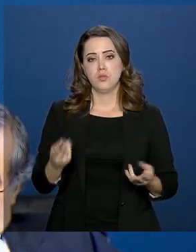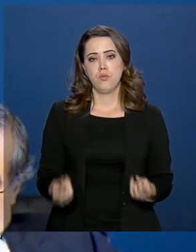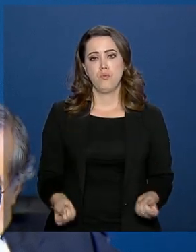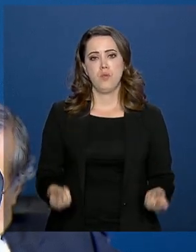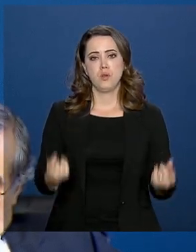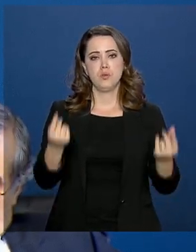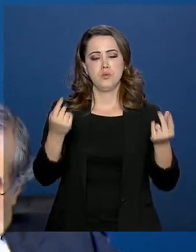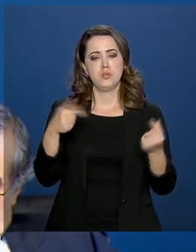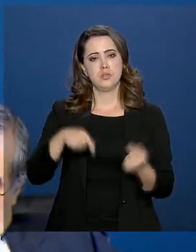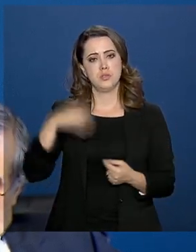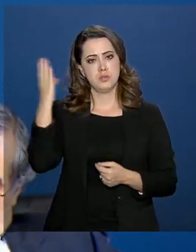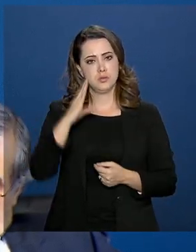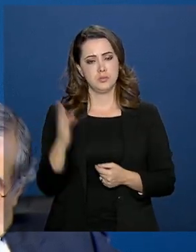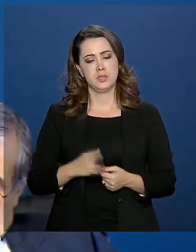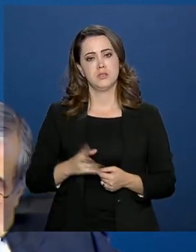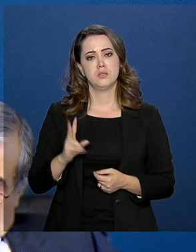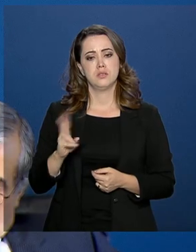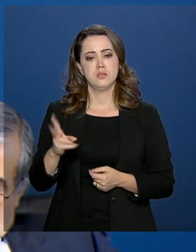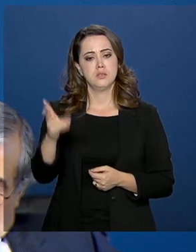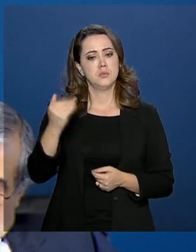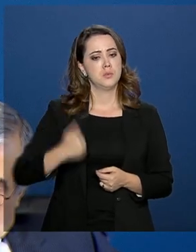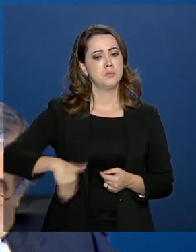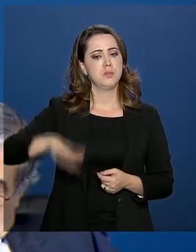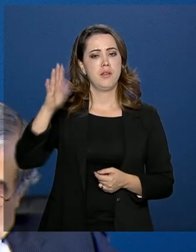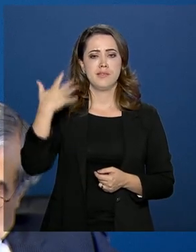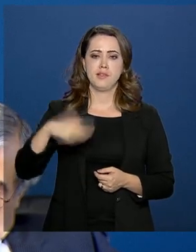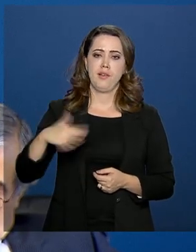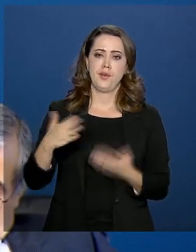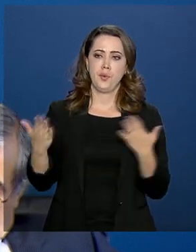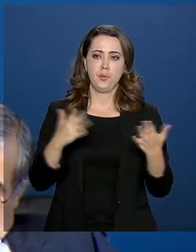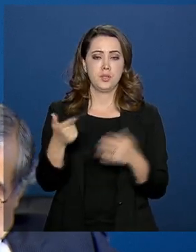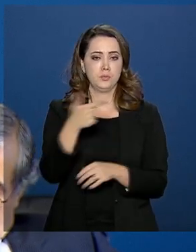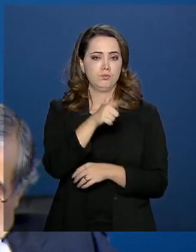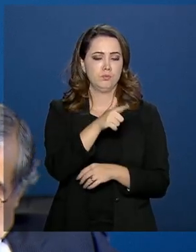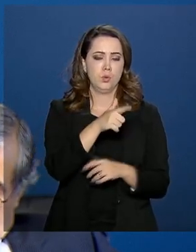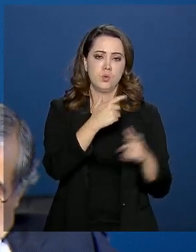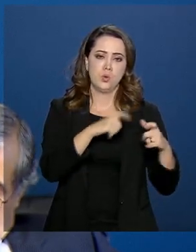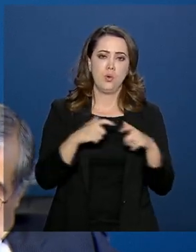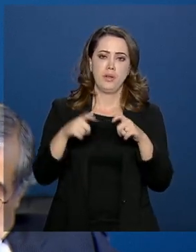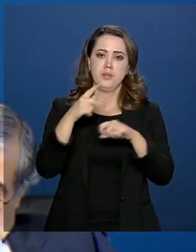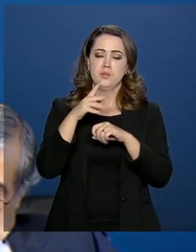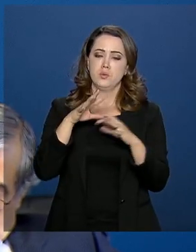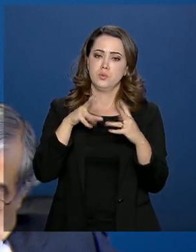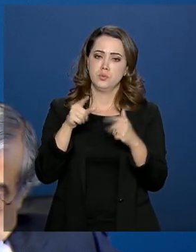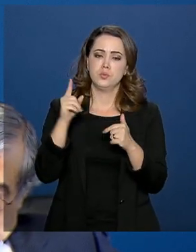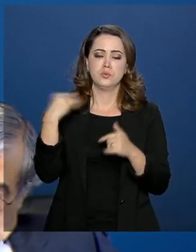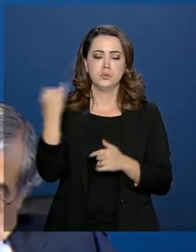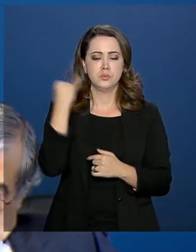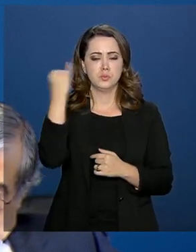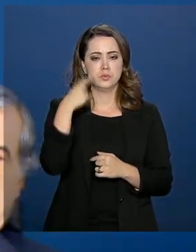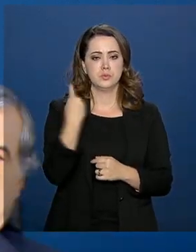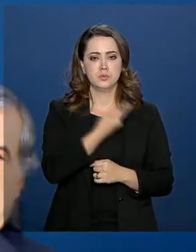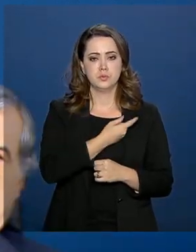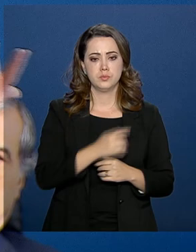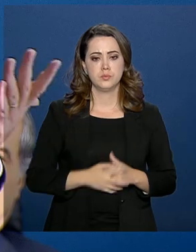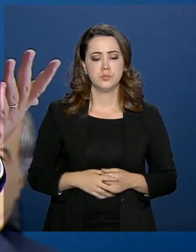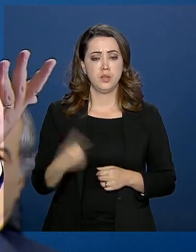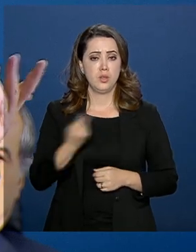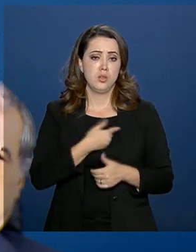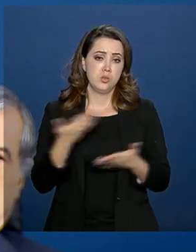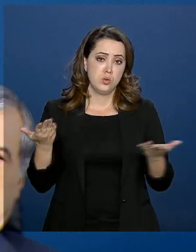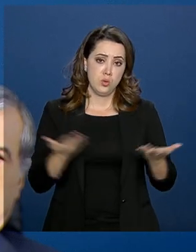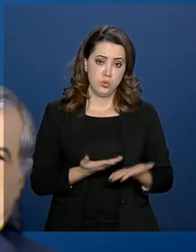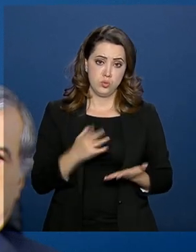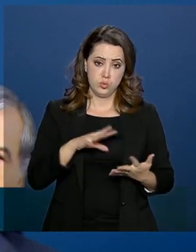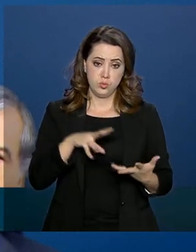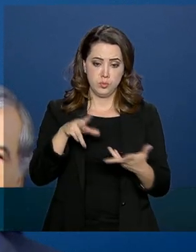preços aqui no Brasil costumam ser mais caros que no resto do mundo. Então, essa é uma agenda importante para nós. Nós estamos hoje no